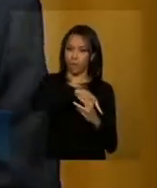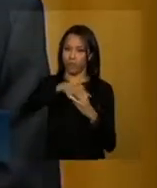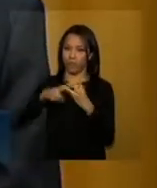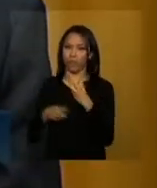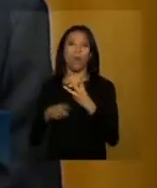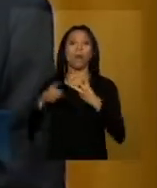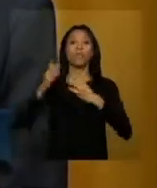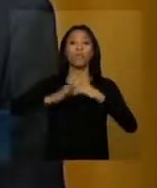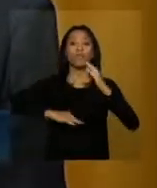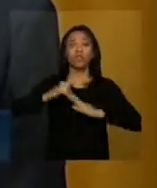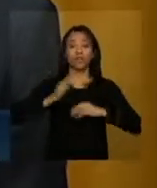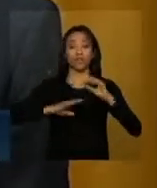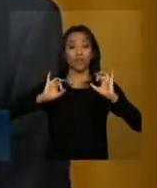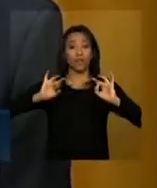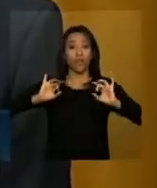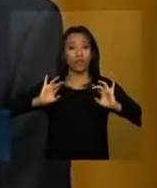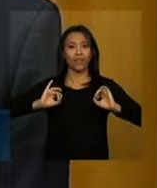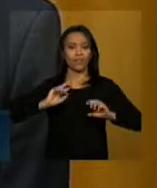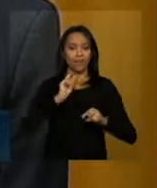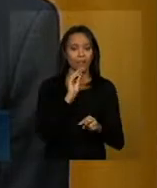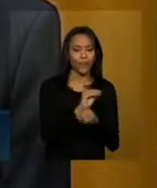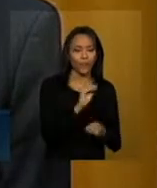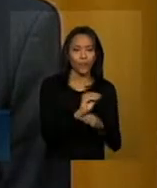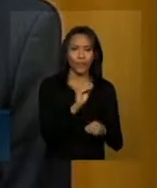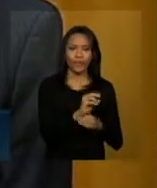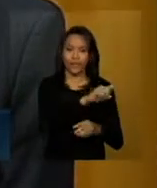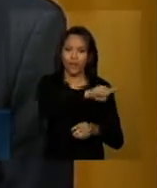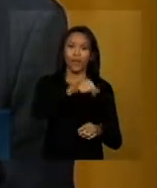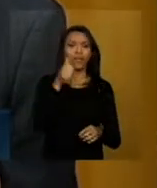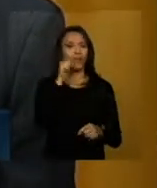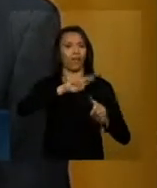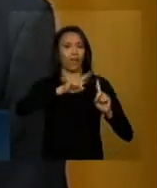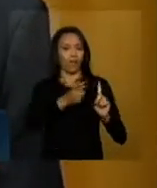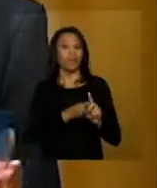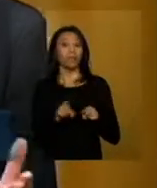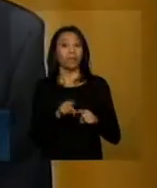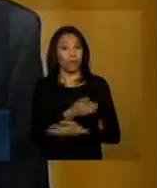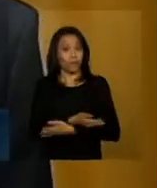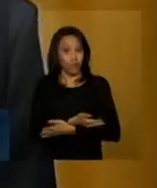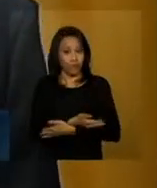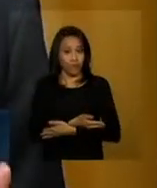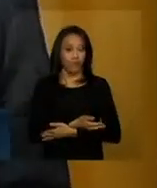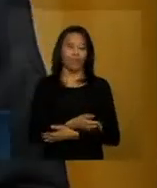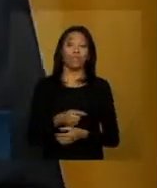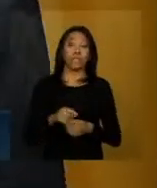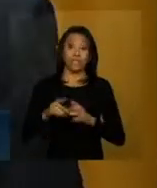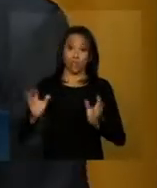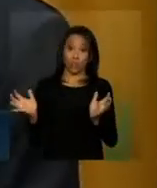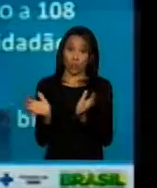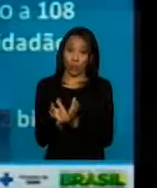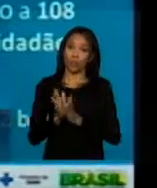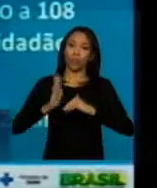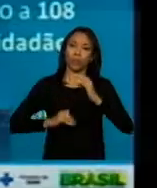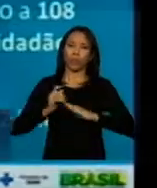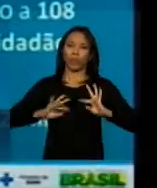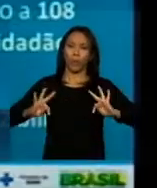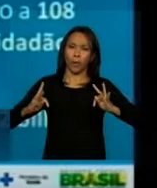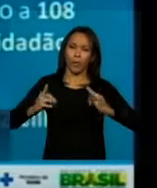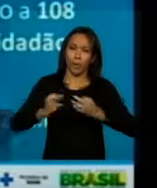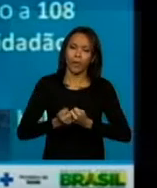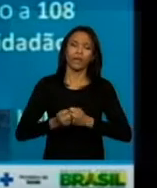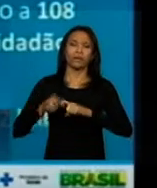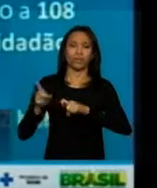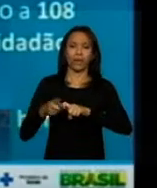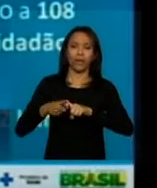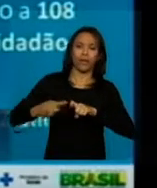profissionais qualificados para cuidar dessa gestante e desses bebês. Esse esforço, que tem que ter equipe completa, portanto, também tem que ter um médico, sem prescindir